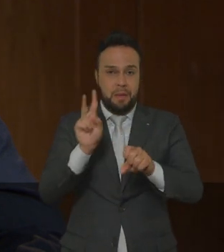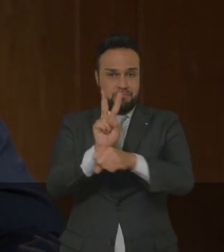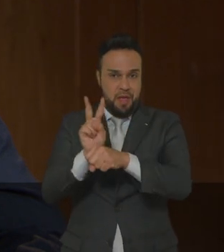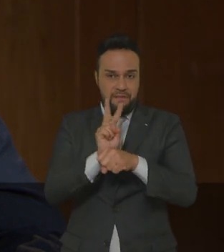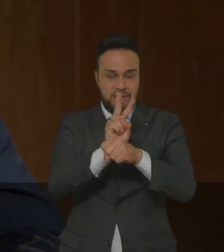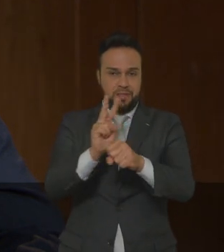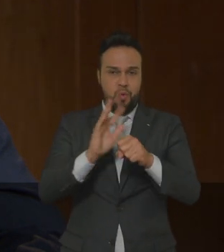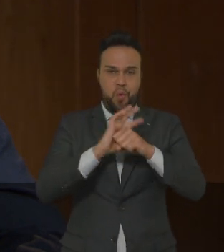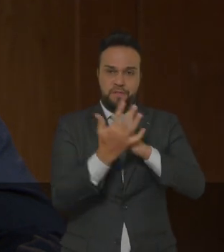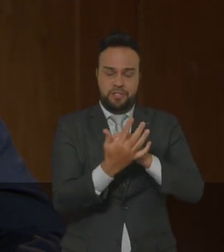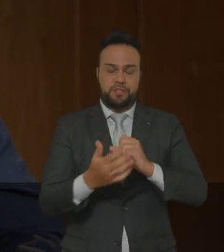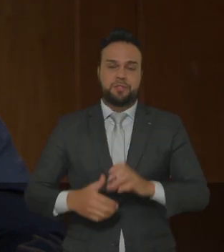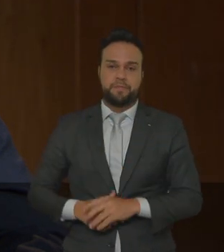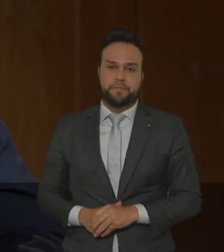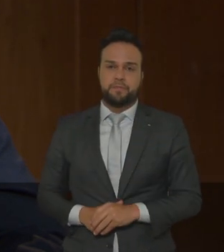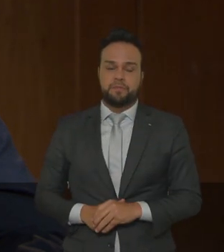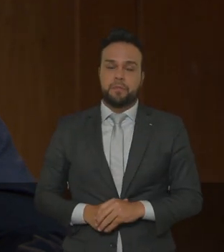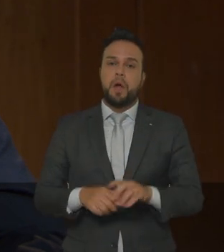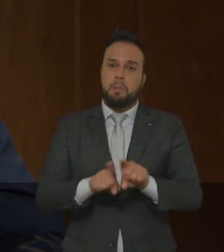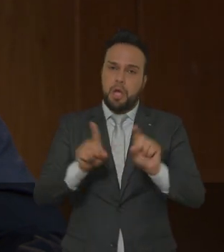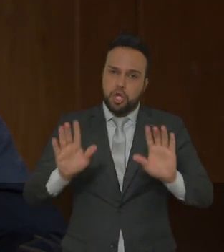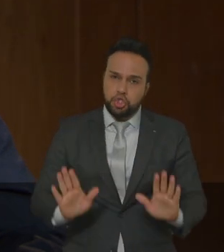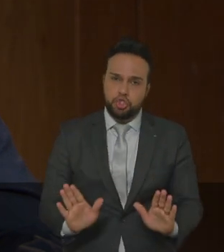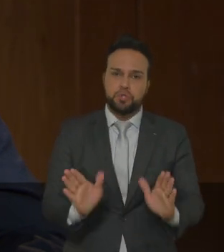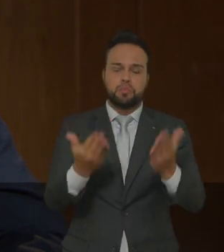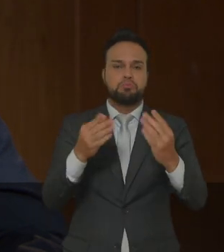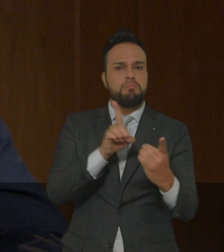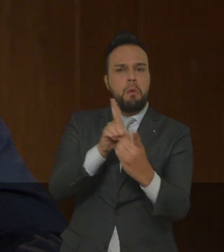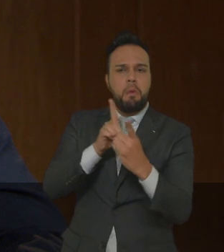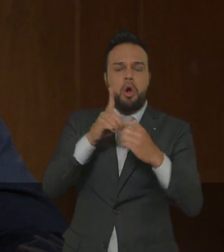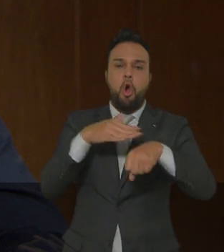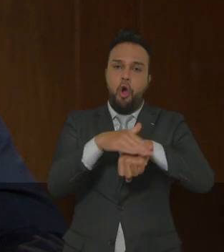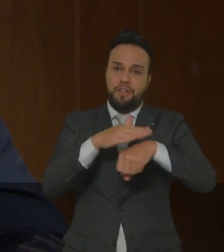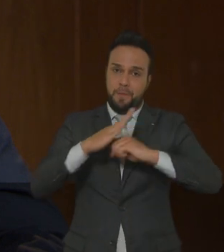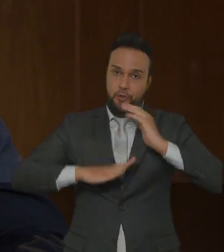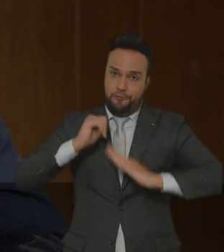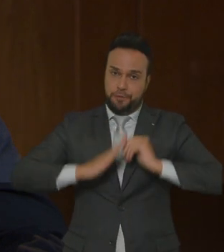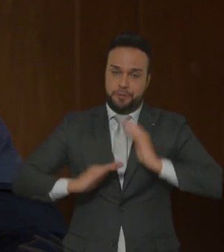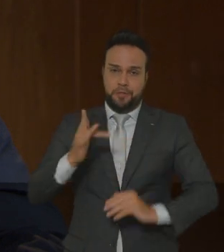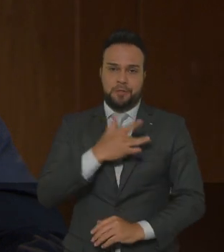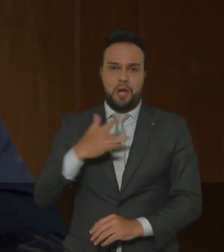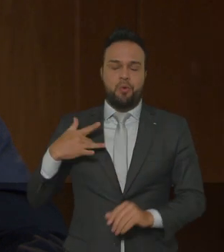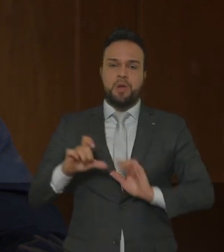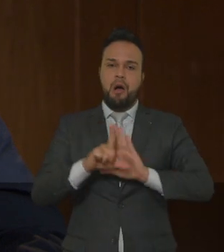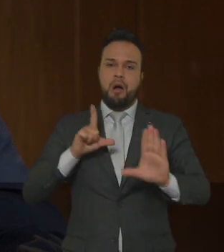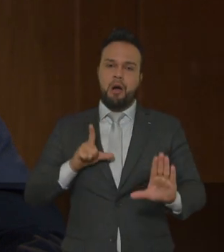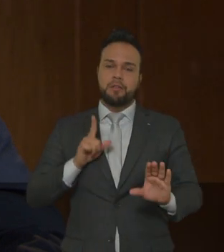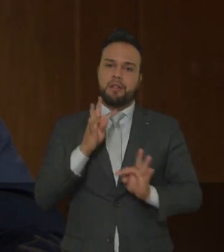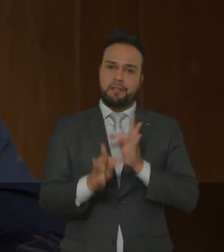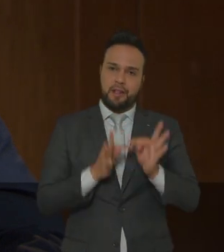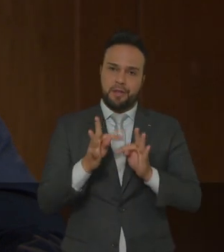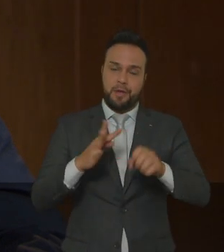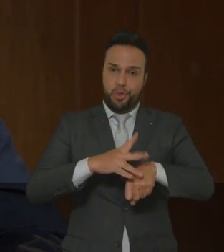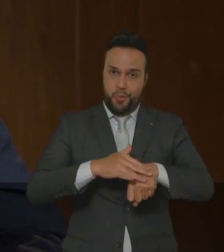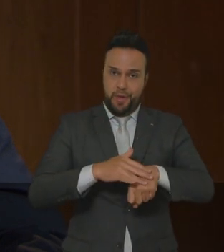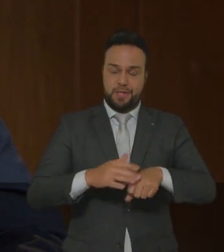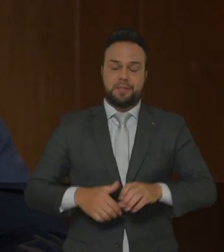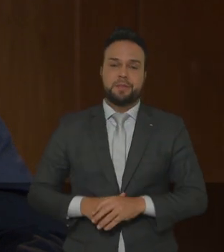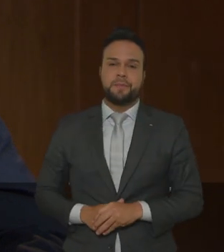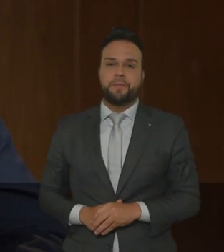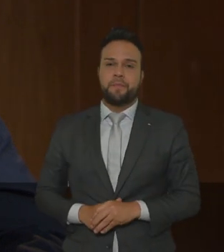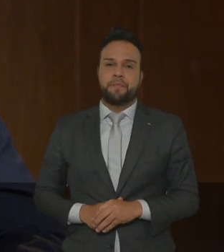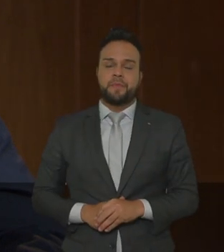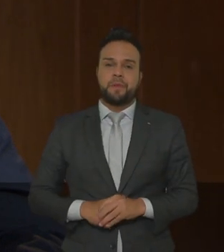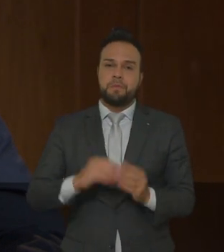produtos alimentícios e prevenção à convite estimulou ouvindo Profissionais de Saúde o tratamento